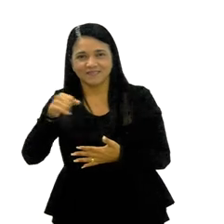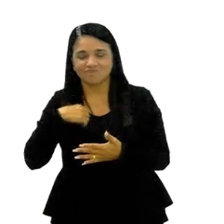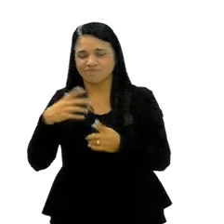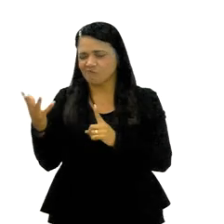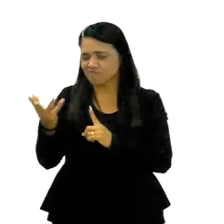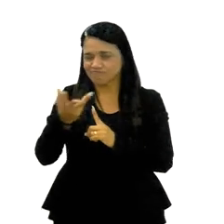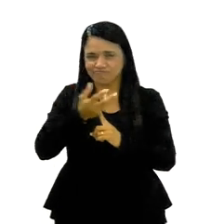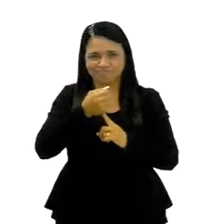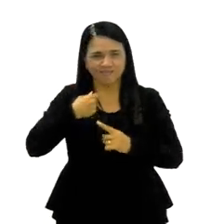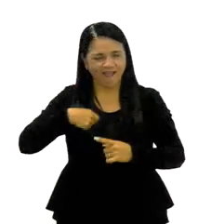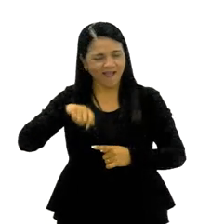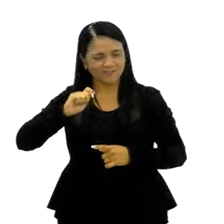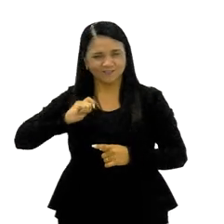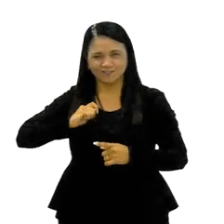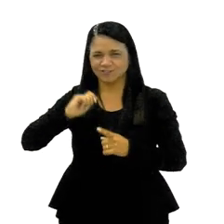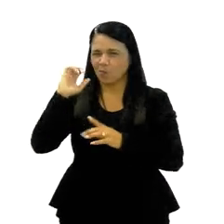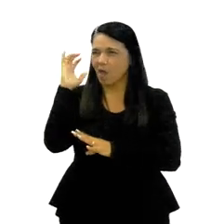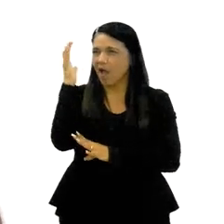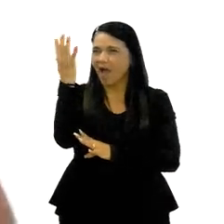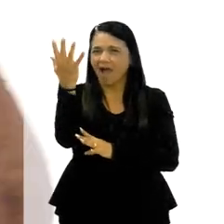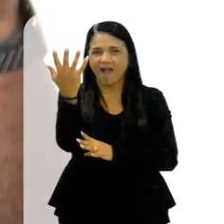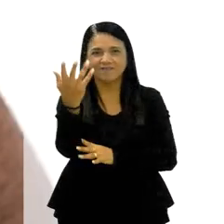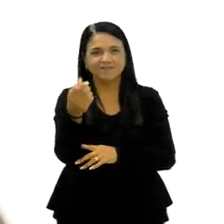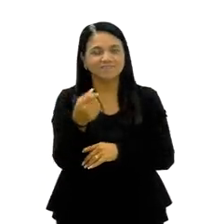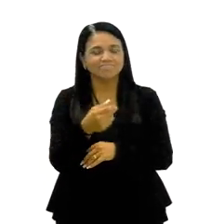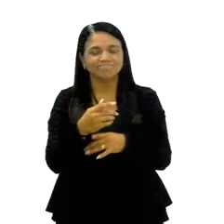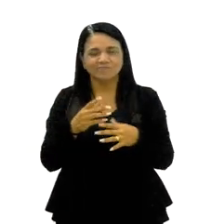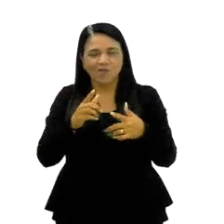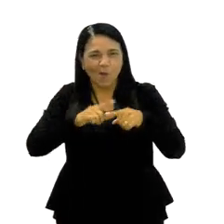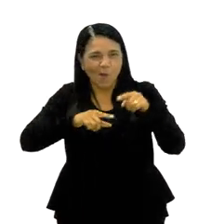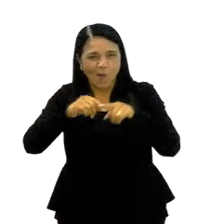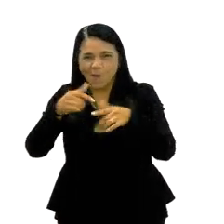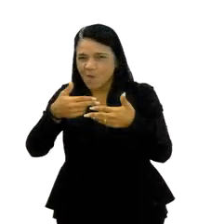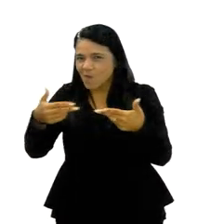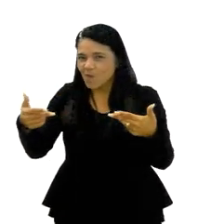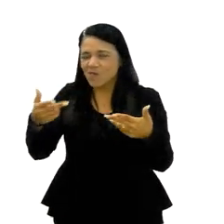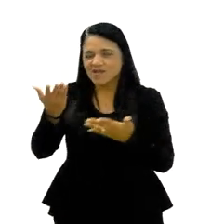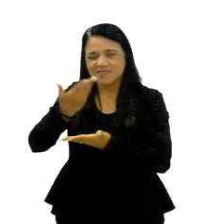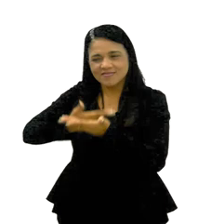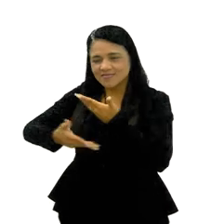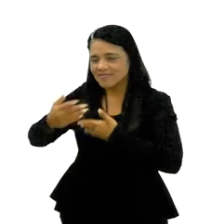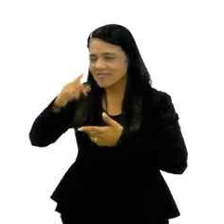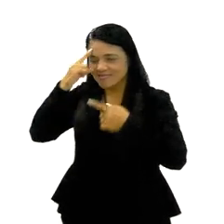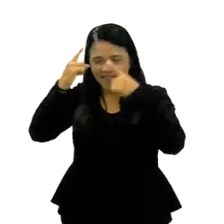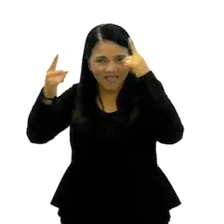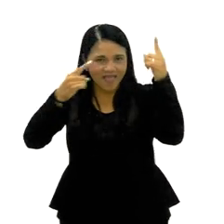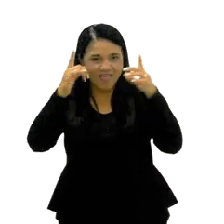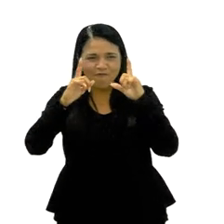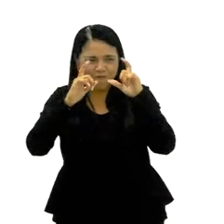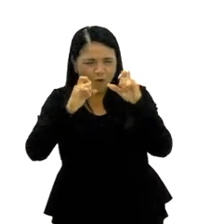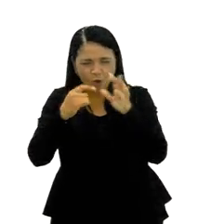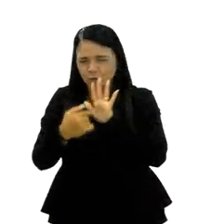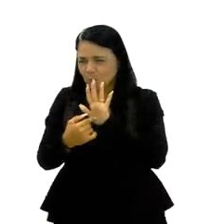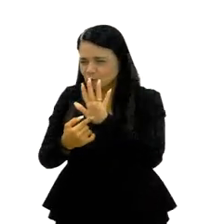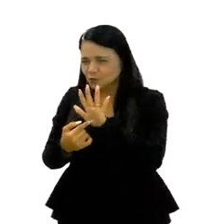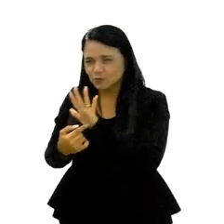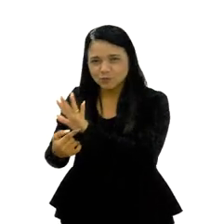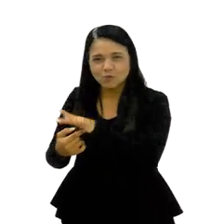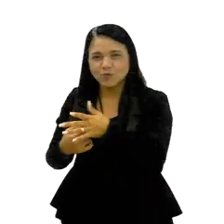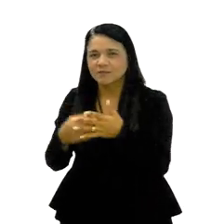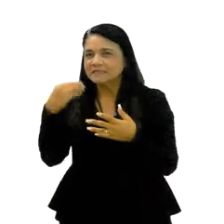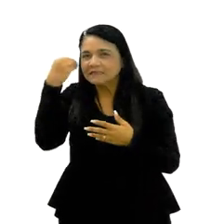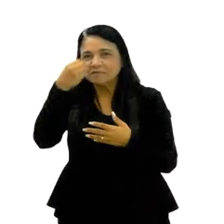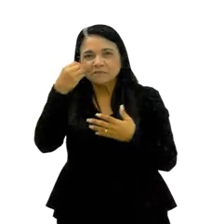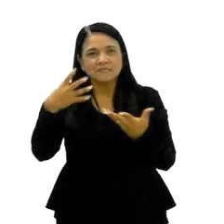artista incrível, foi quem fez a árvore. Nós fizemos alguns elementos. E aí nós trocamos ideia, agora ele me mostrou foto, me mostrou umas coisas assim,